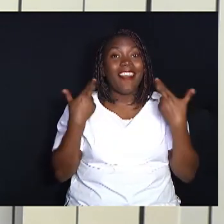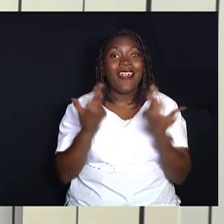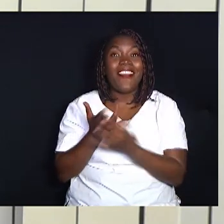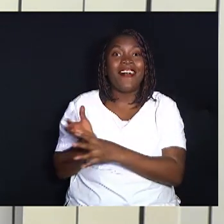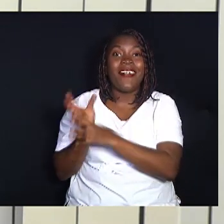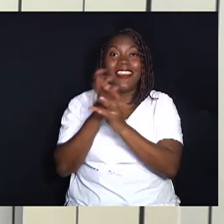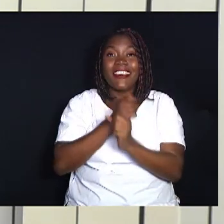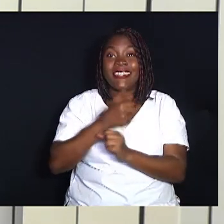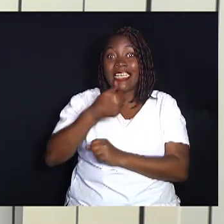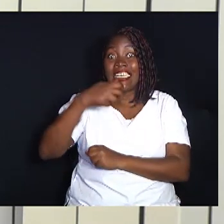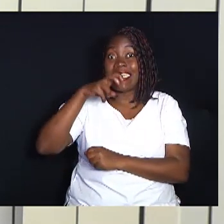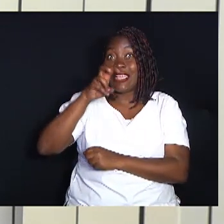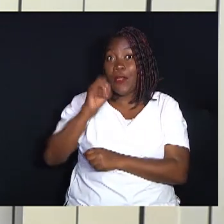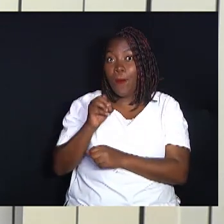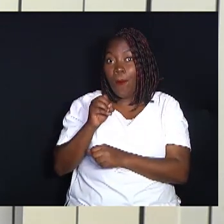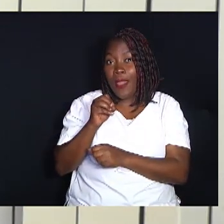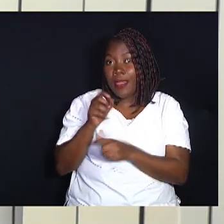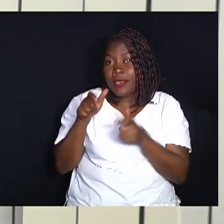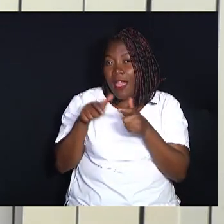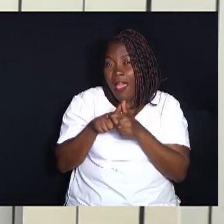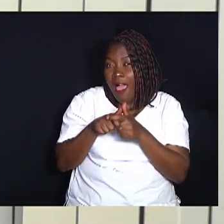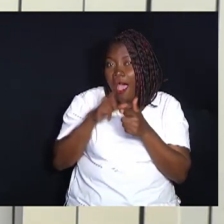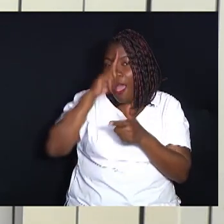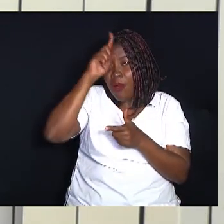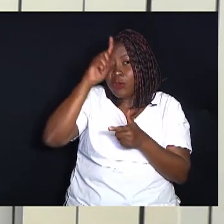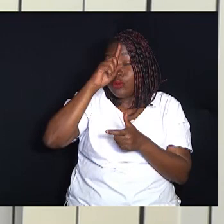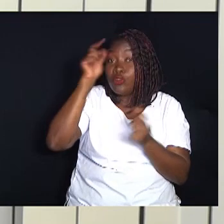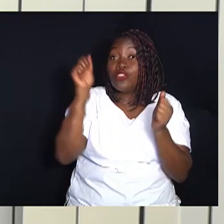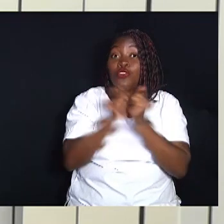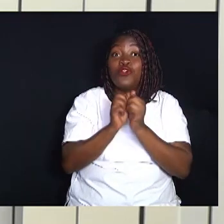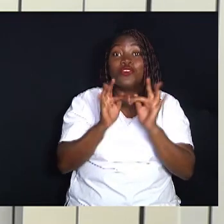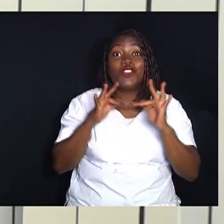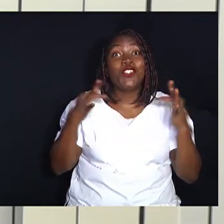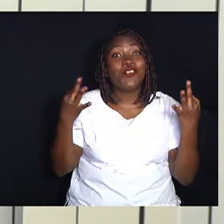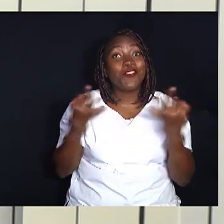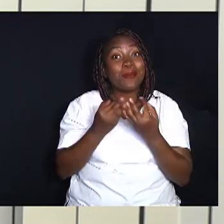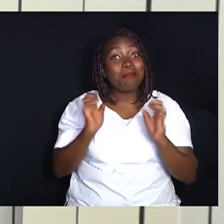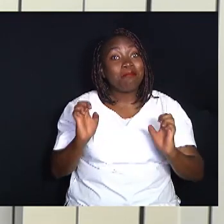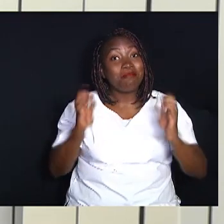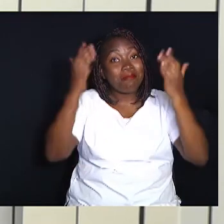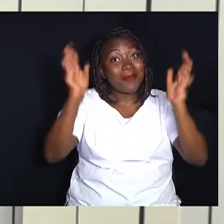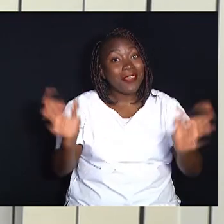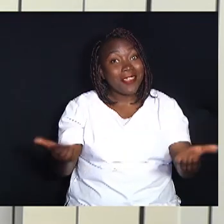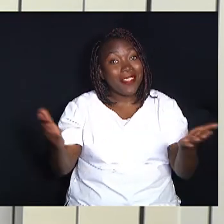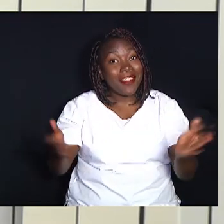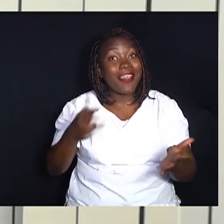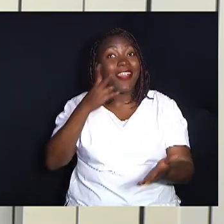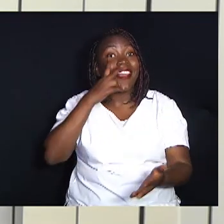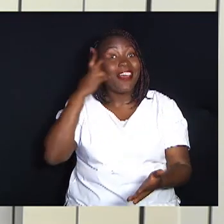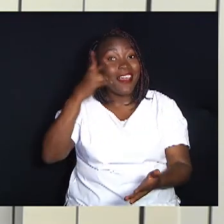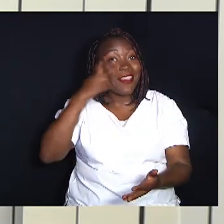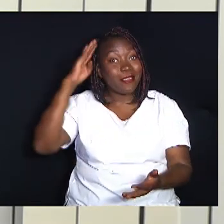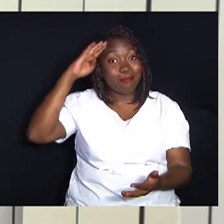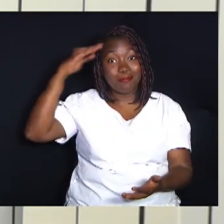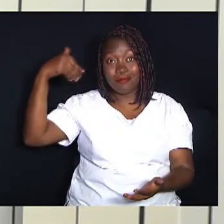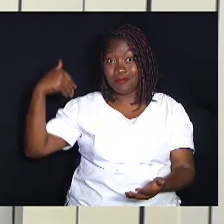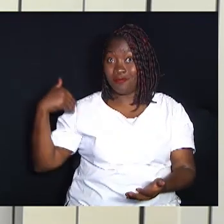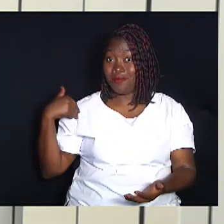150 pequenos autores e as famílias em cerimônia promovida pela vereadora Débora Palermo.